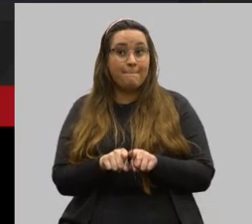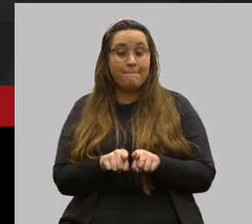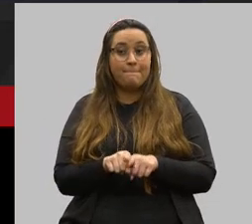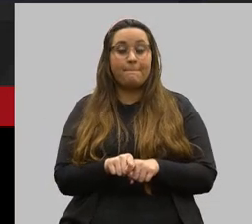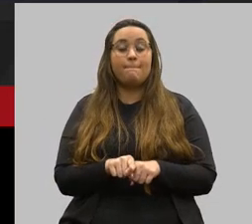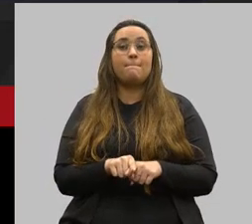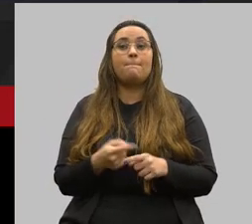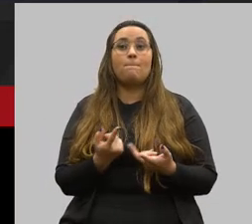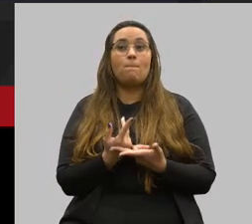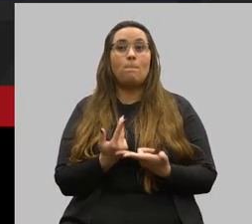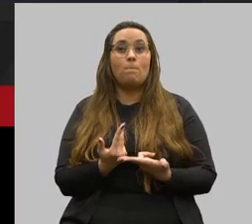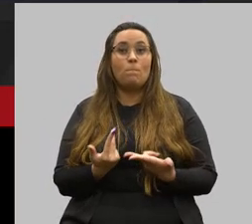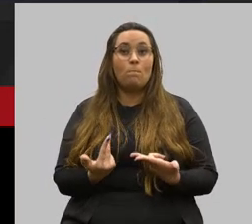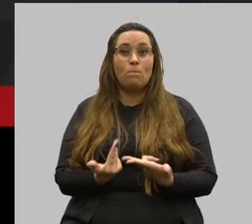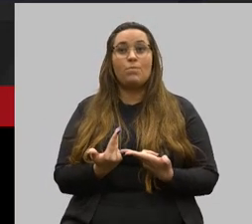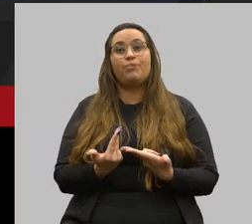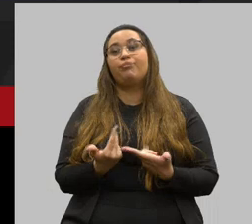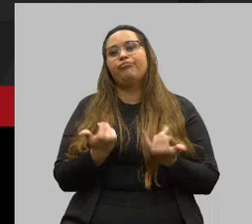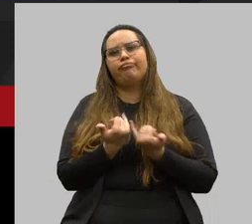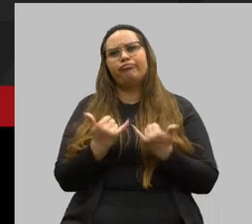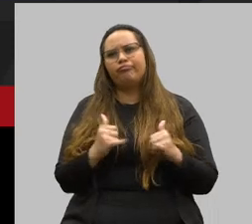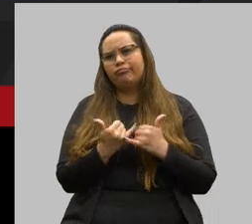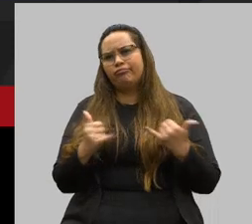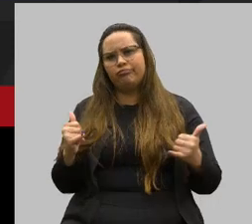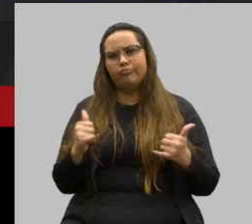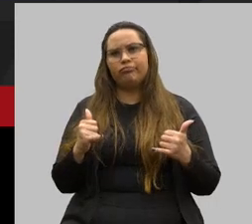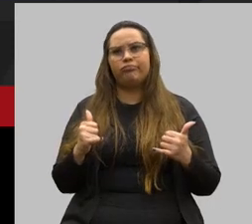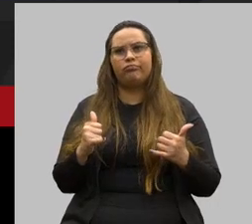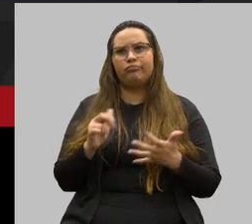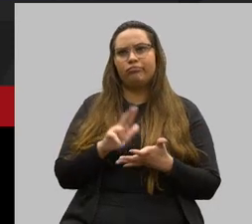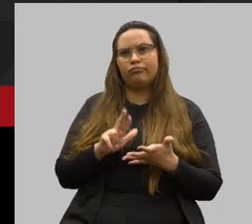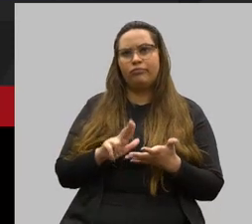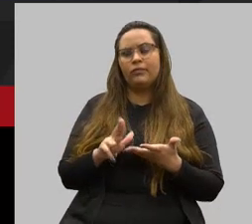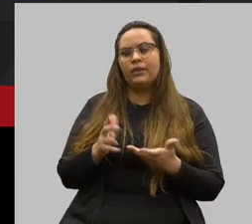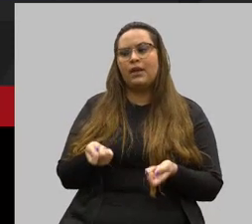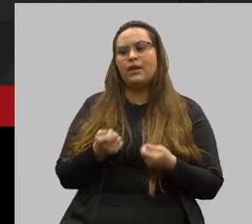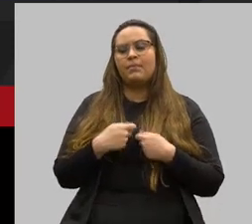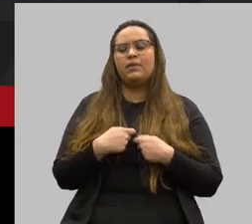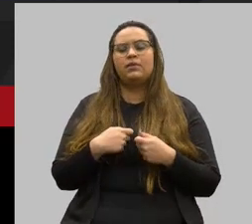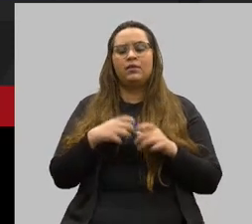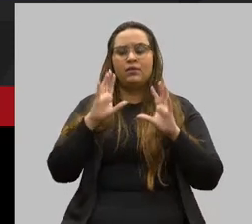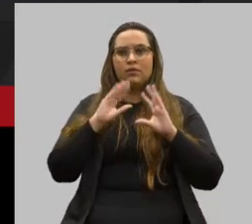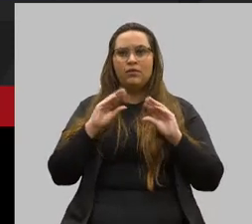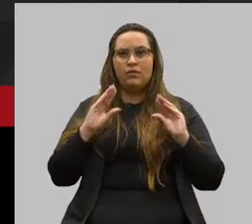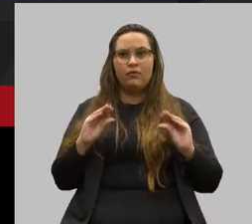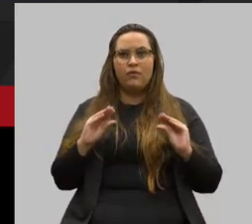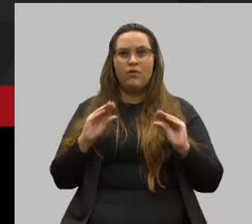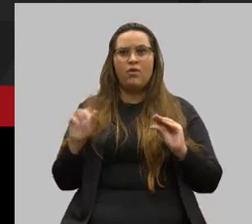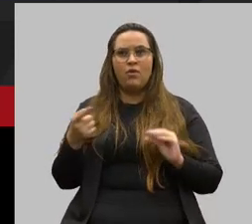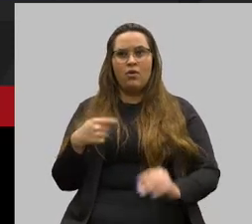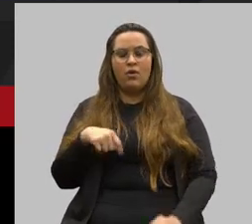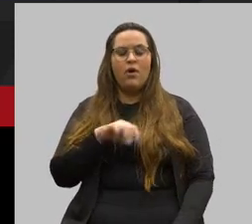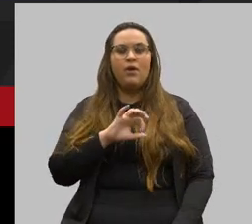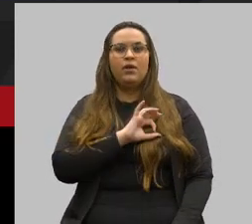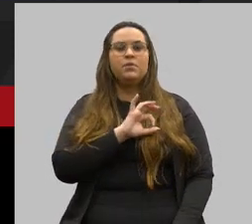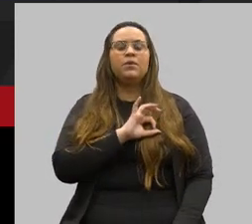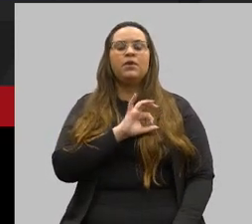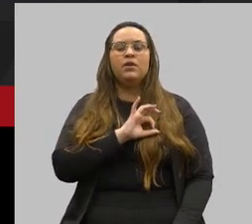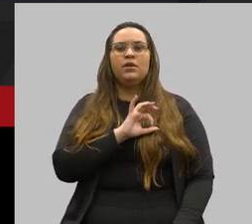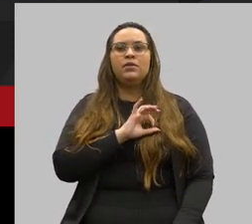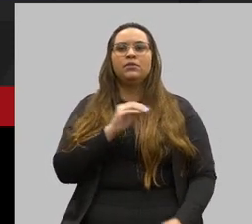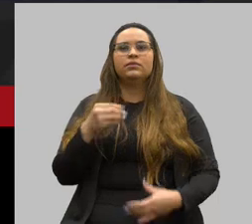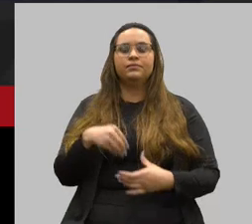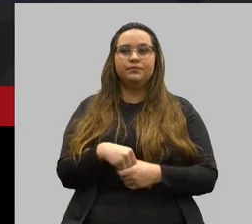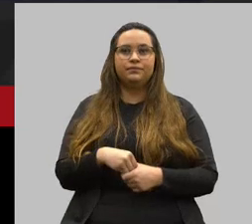eh de eletrodomésticos e outros né que dão maior conforto para os policiais civis eh no desempenho das suas